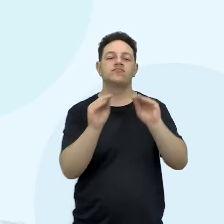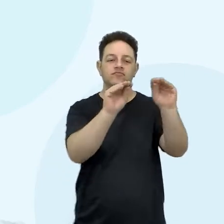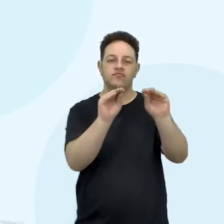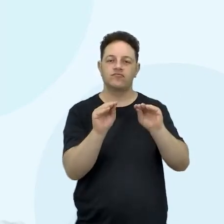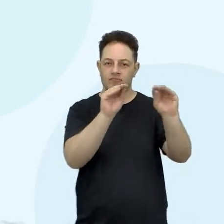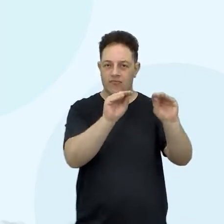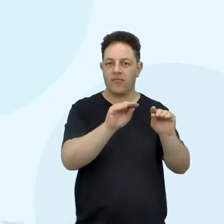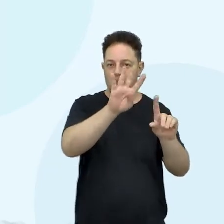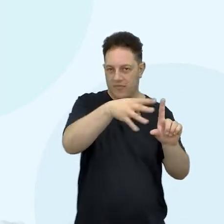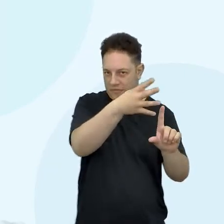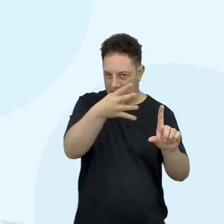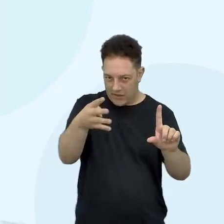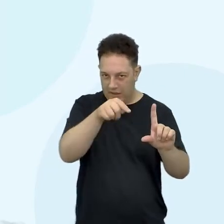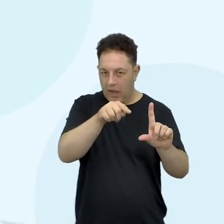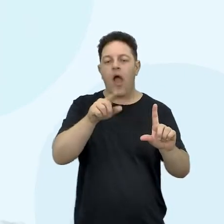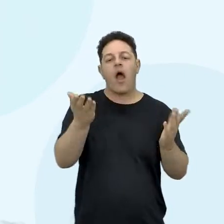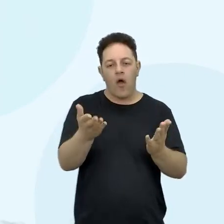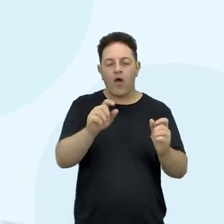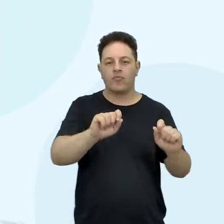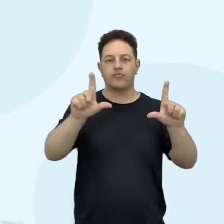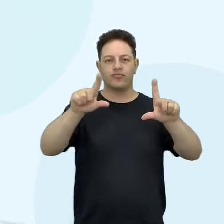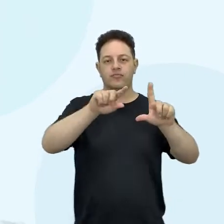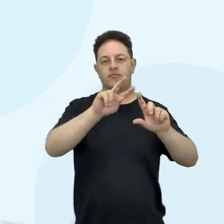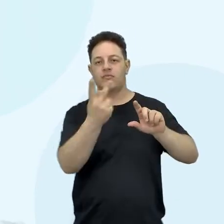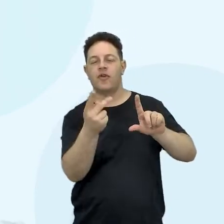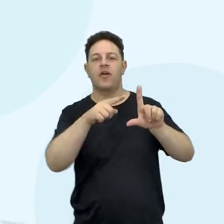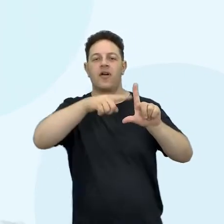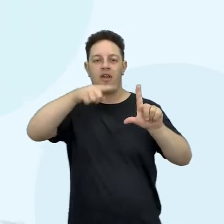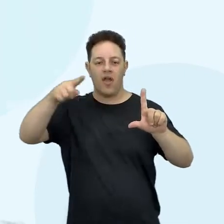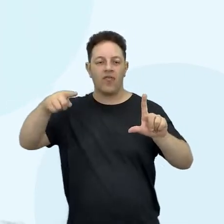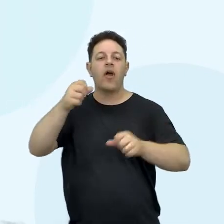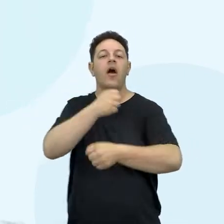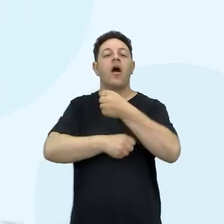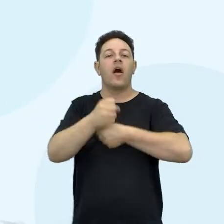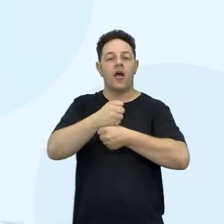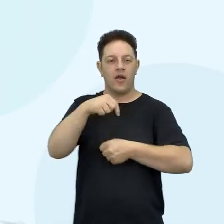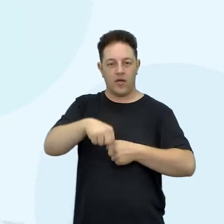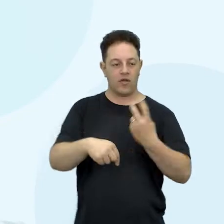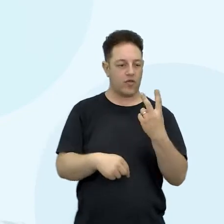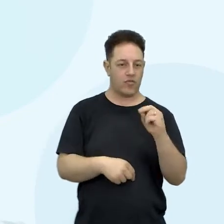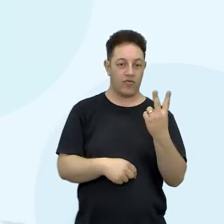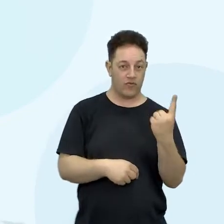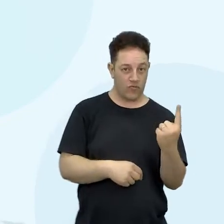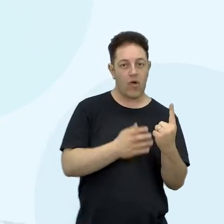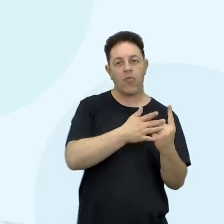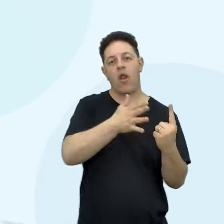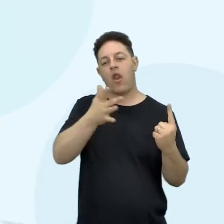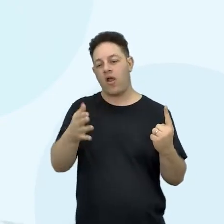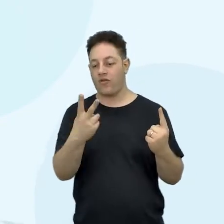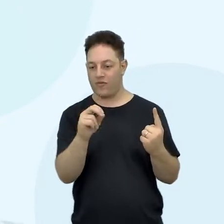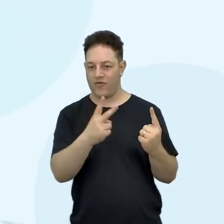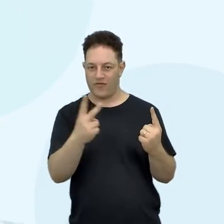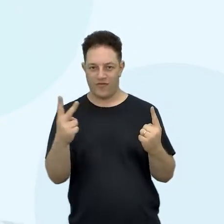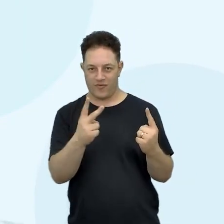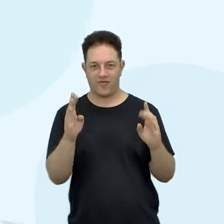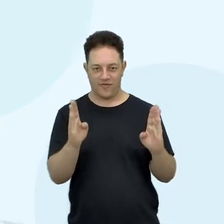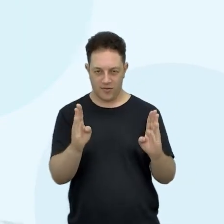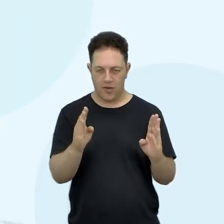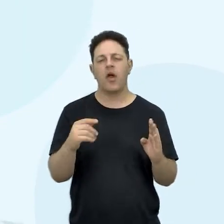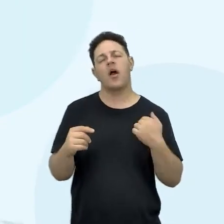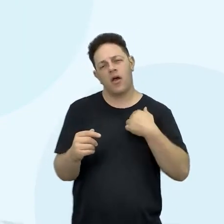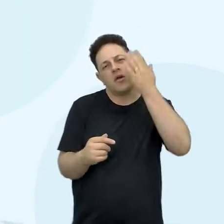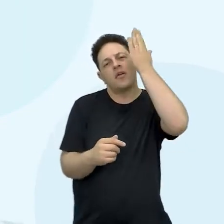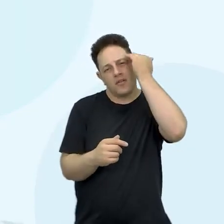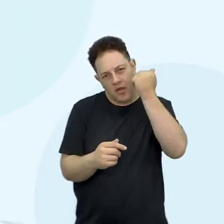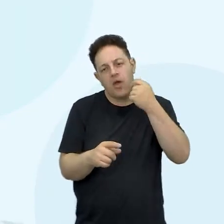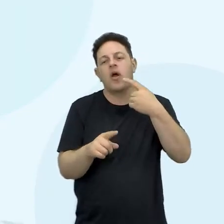coloquei esse gráfico aí para vocês. Então, é um gráfico do consumo de 2021 até 2022. Eu sei, porque eu consultei ela,